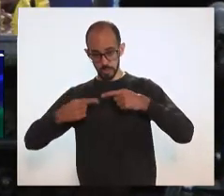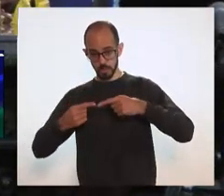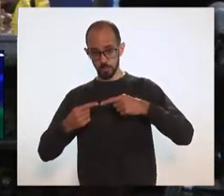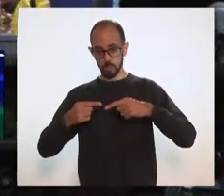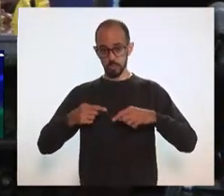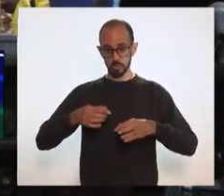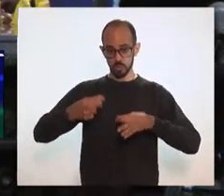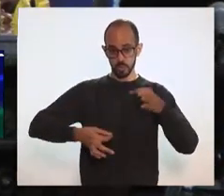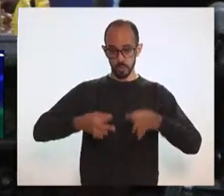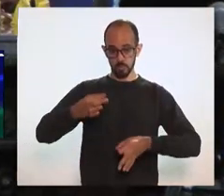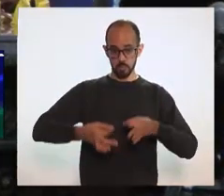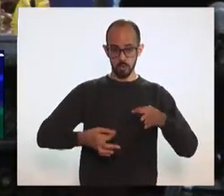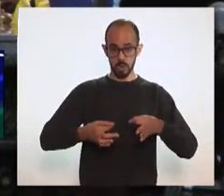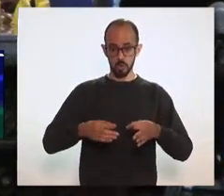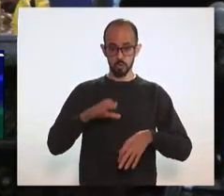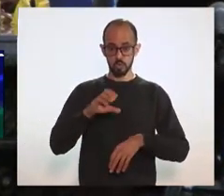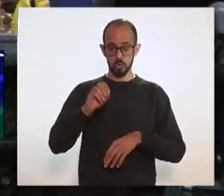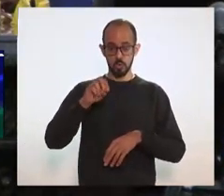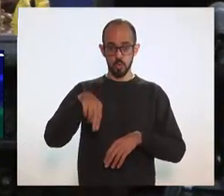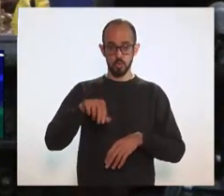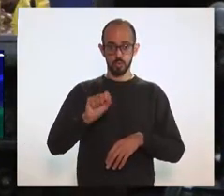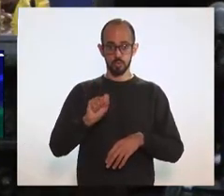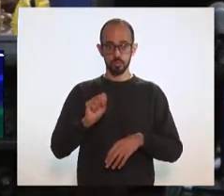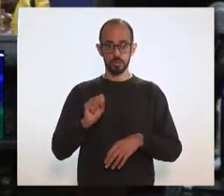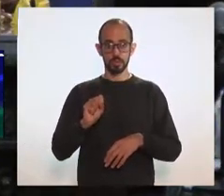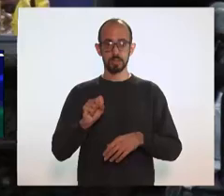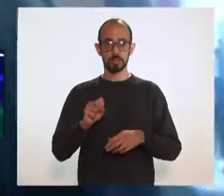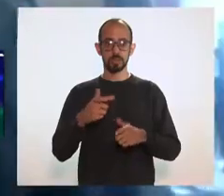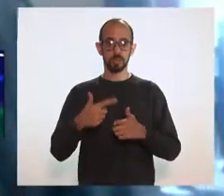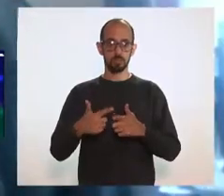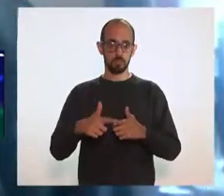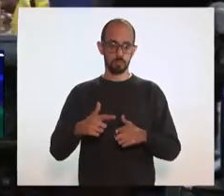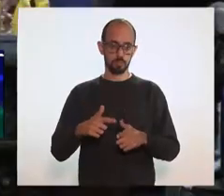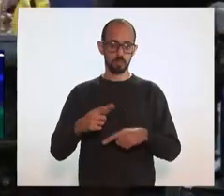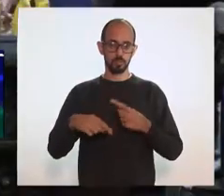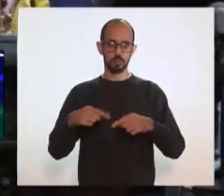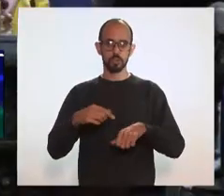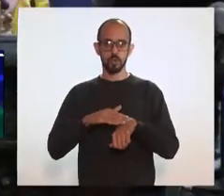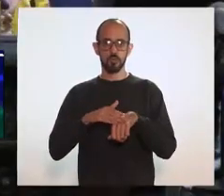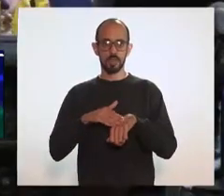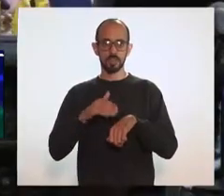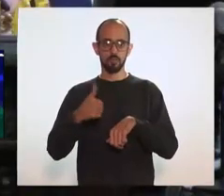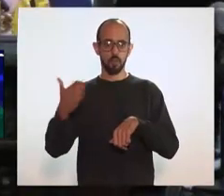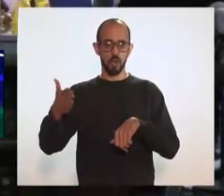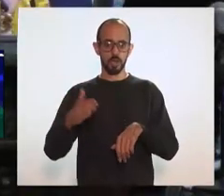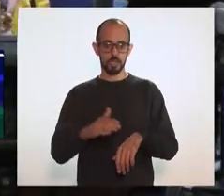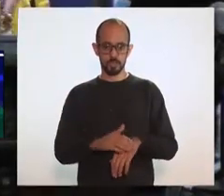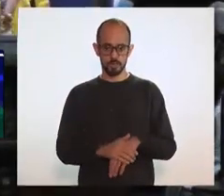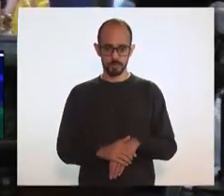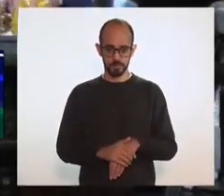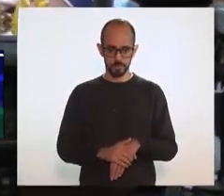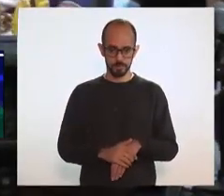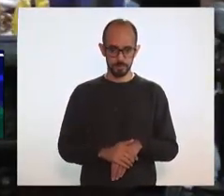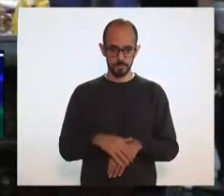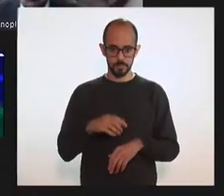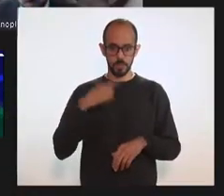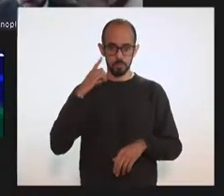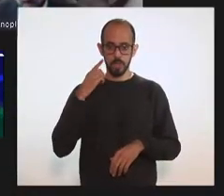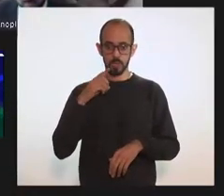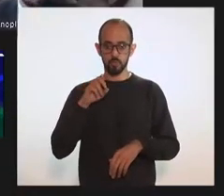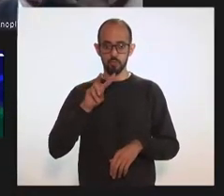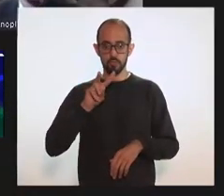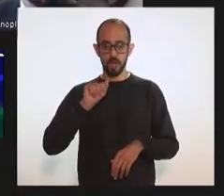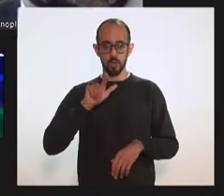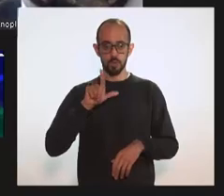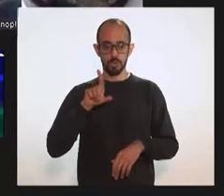Mas a gente conversa fora daqui. Tá bom, nos obrigado. Falamos, nos falamos. Pela ordem, presidente, pela ordem. Deputado Valdec.